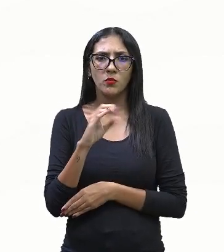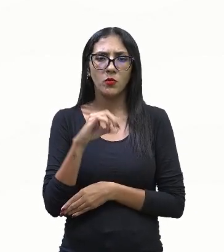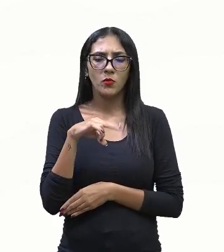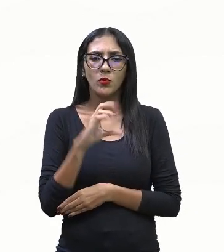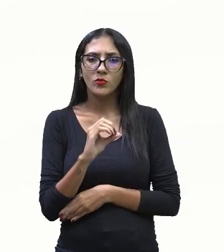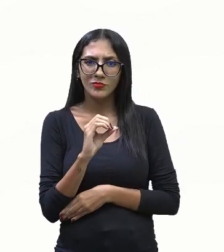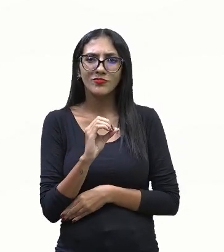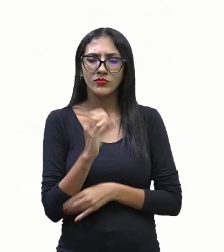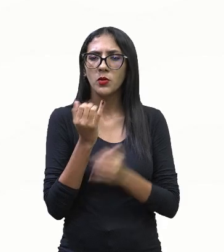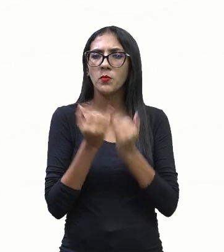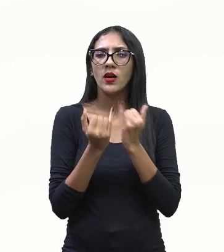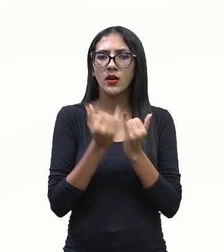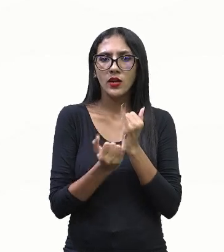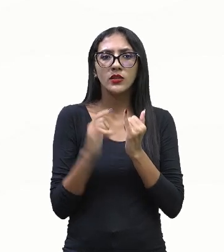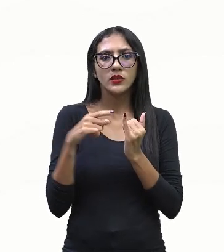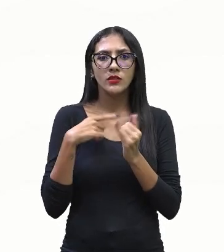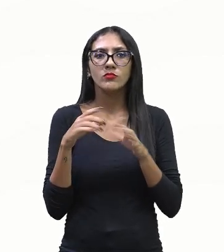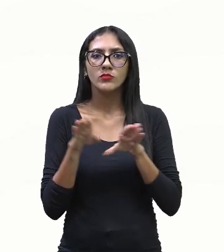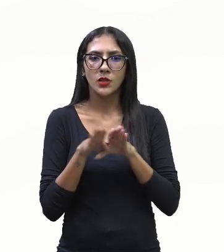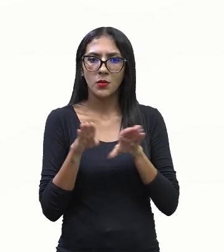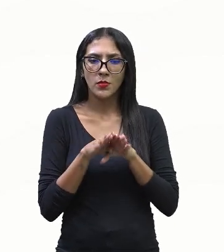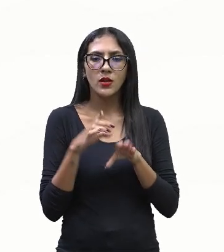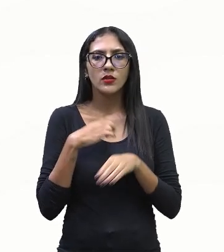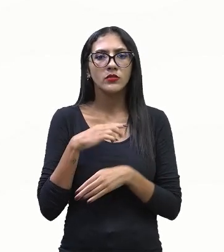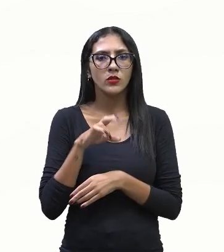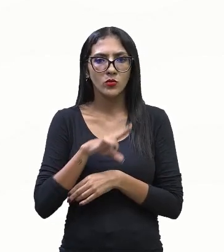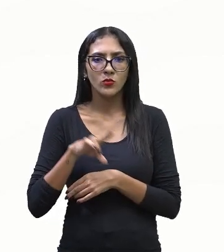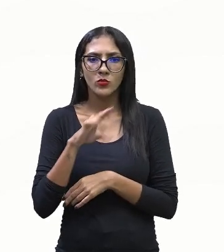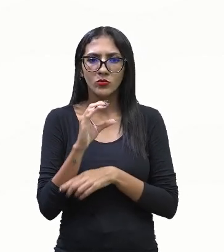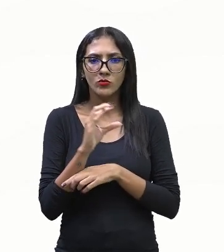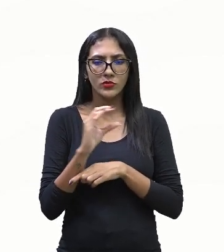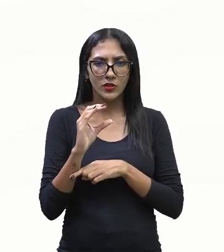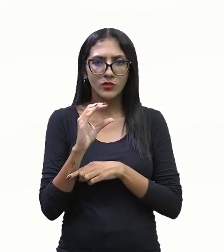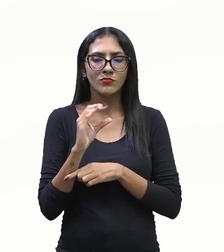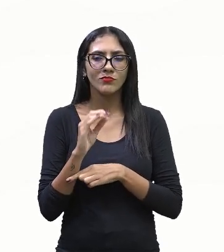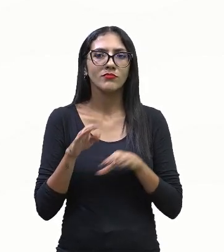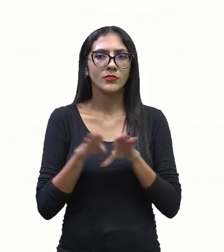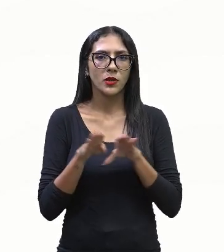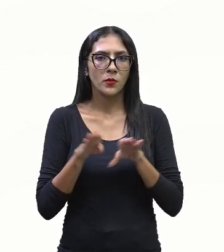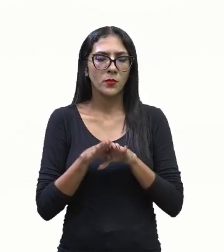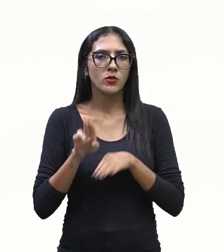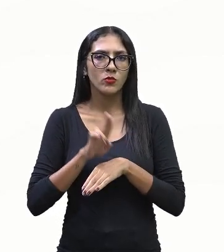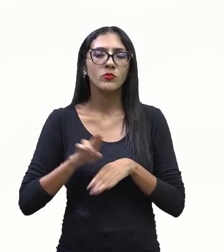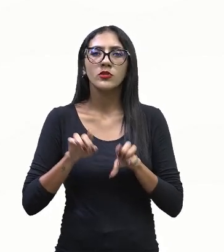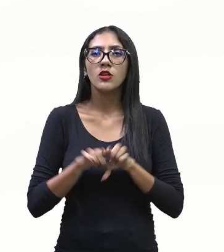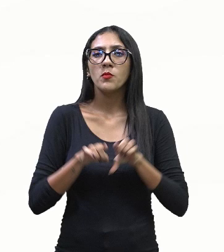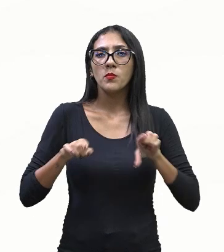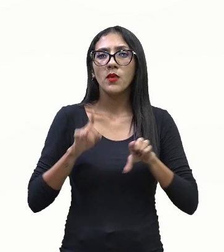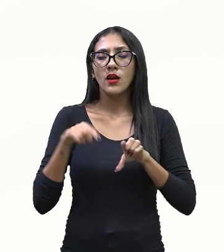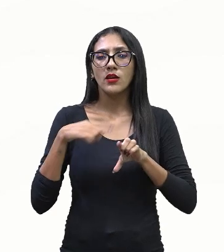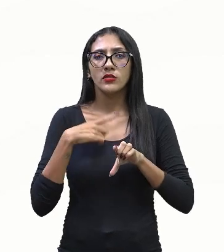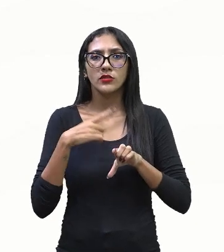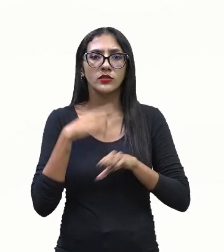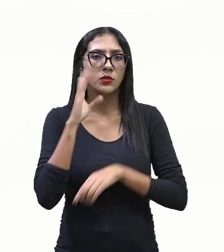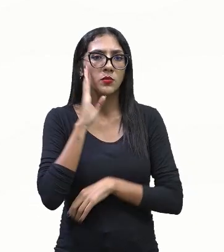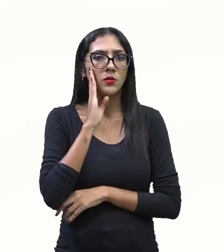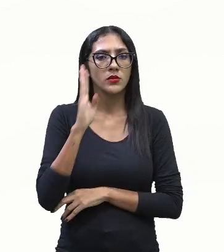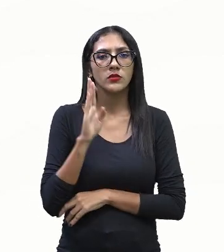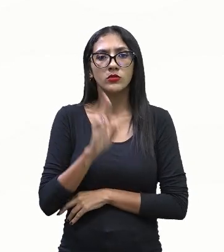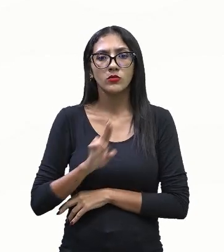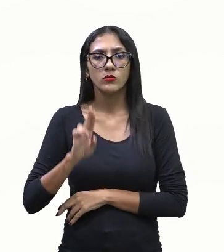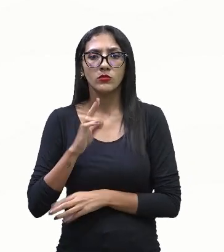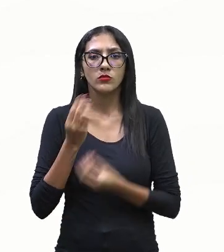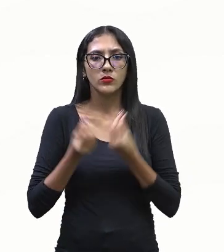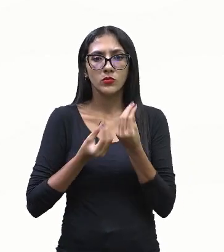observar bem, ele também tem o carbono ali, né, na sua representação, mas basicamente se passa a partir